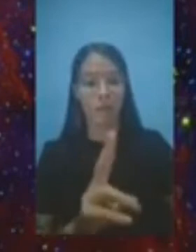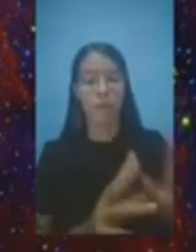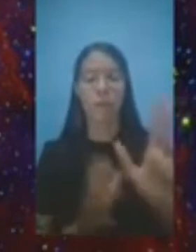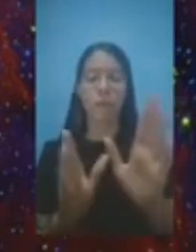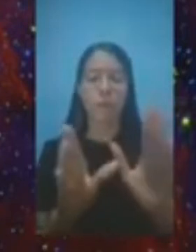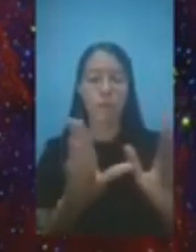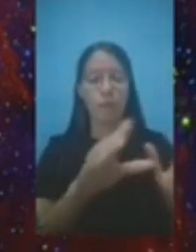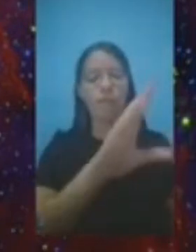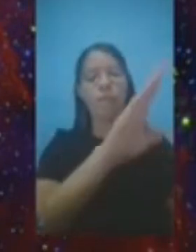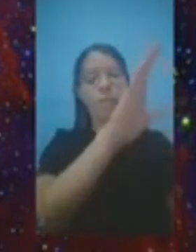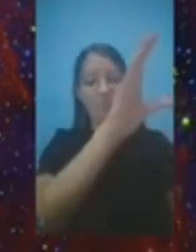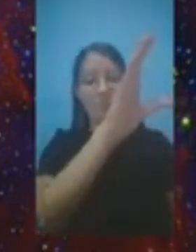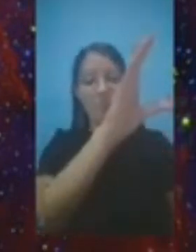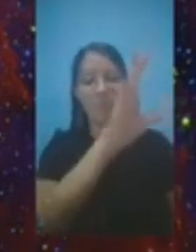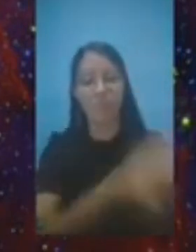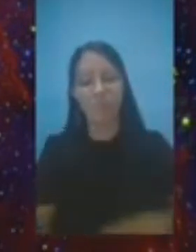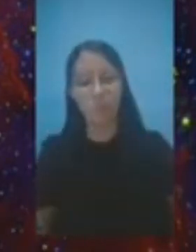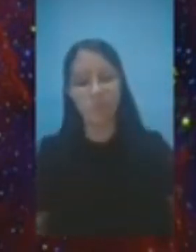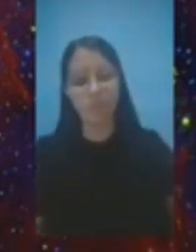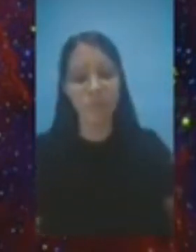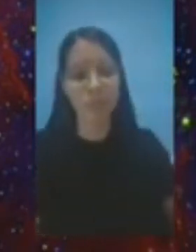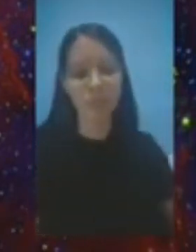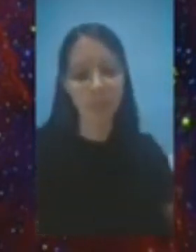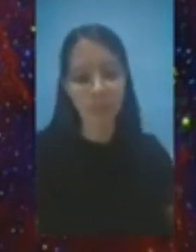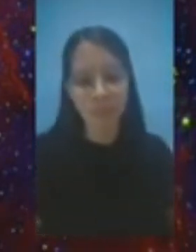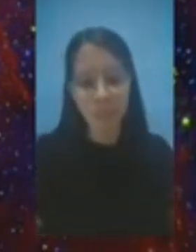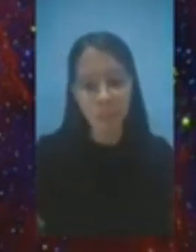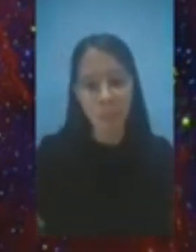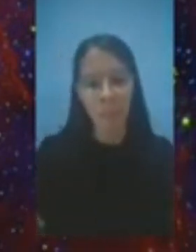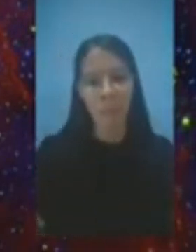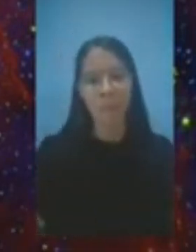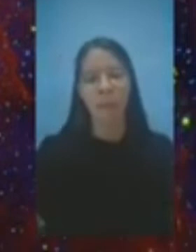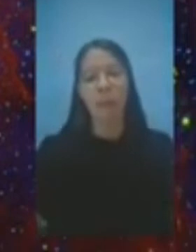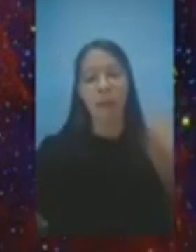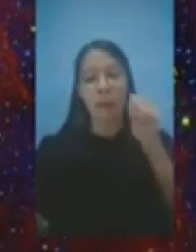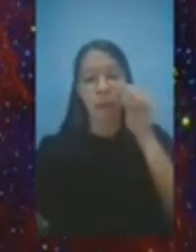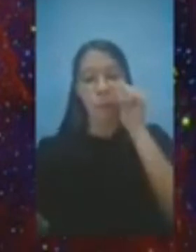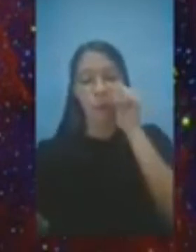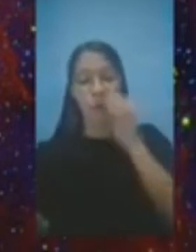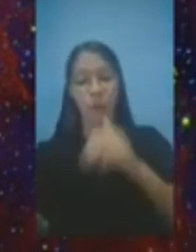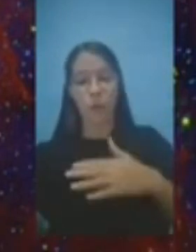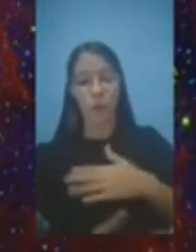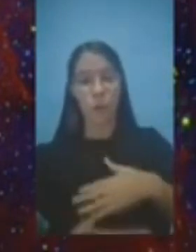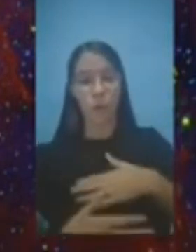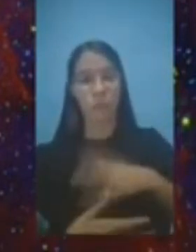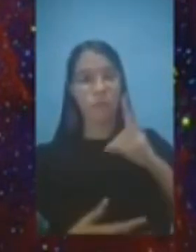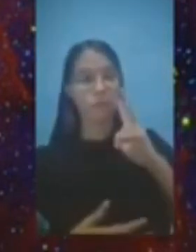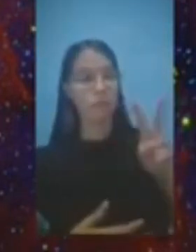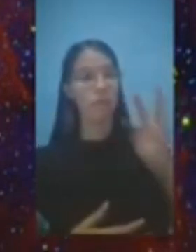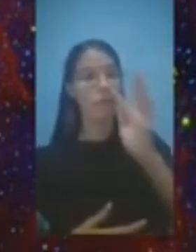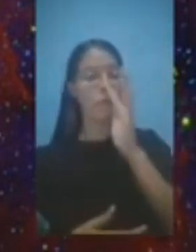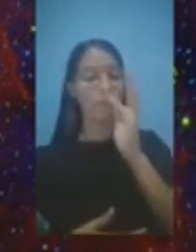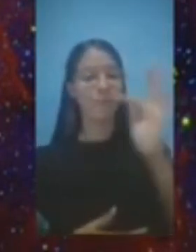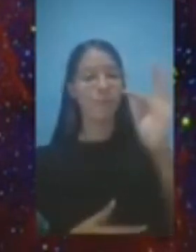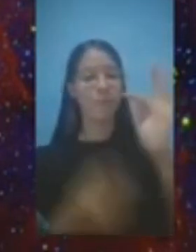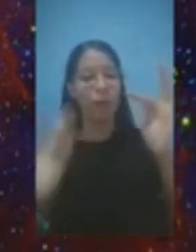Sabiá lá na gaiola fez um buraquinho. Voou, voou, voou, voou.